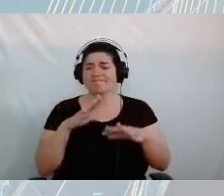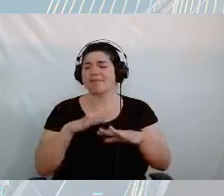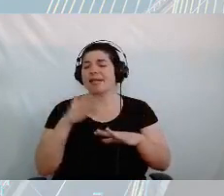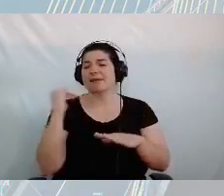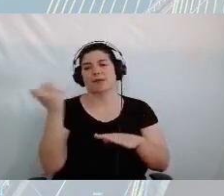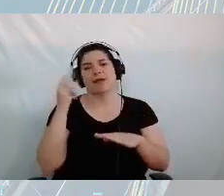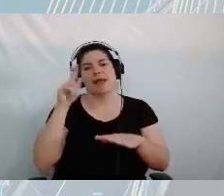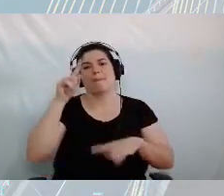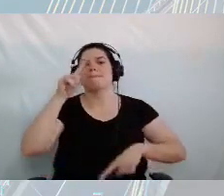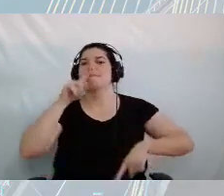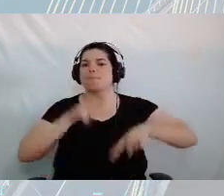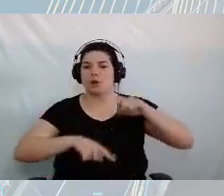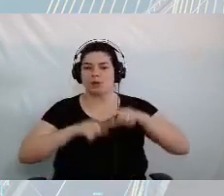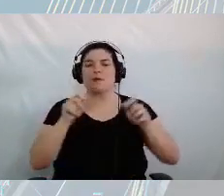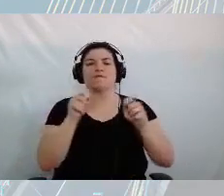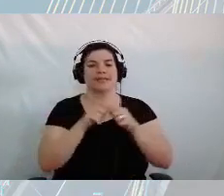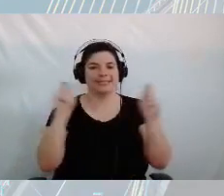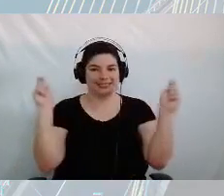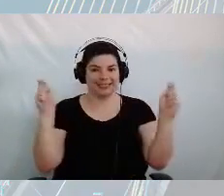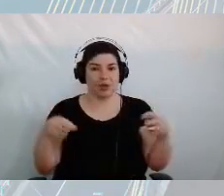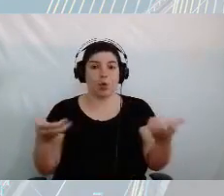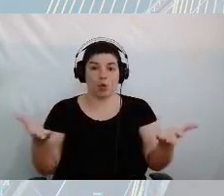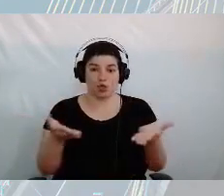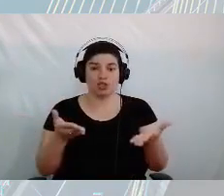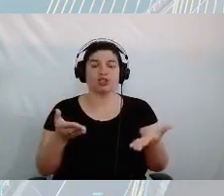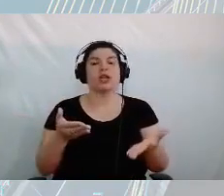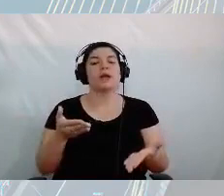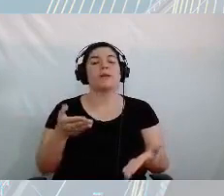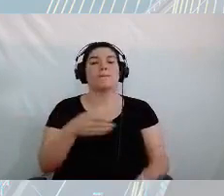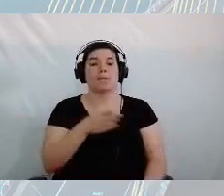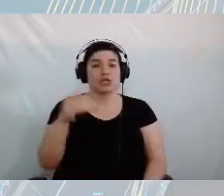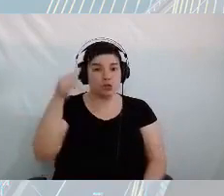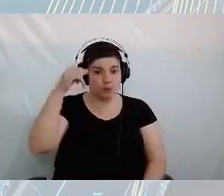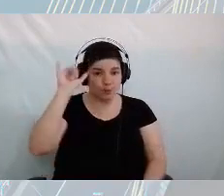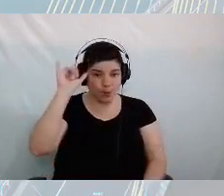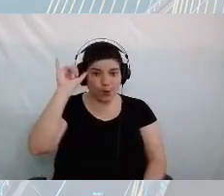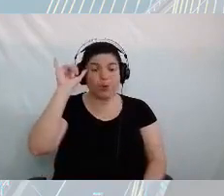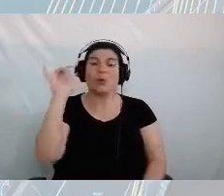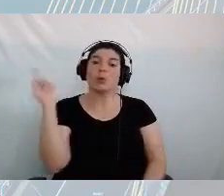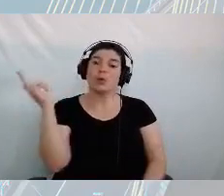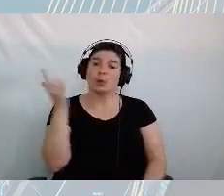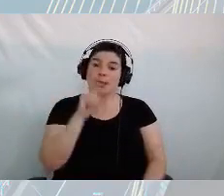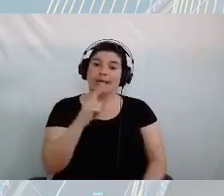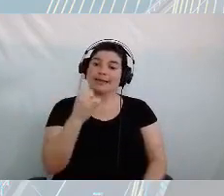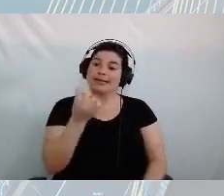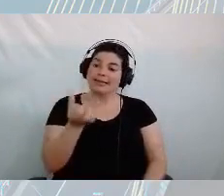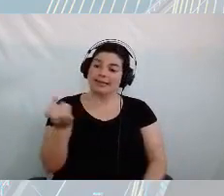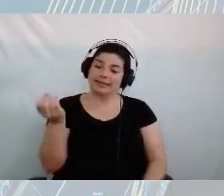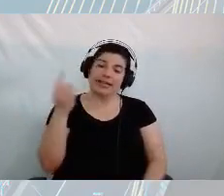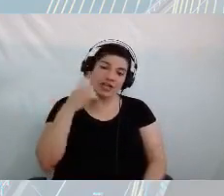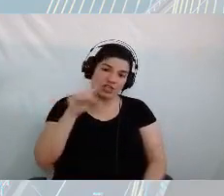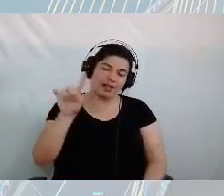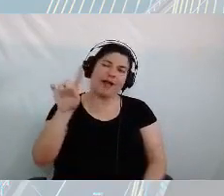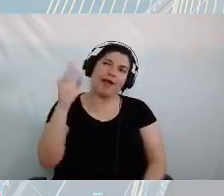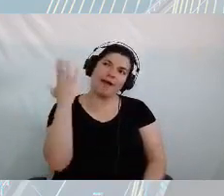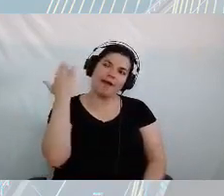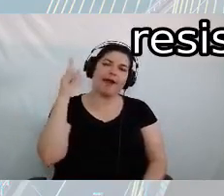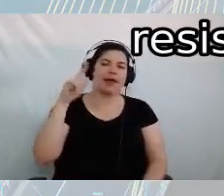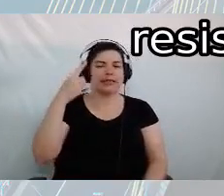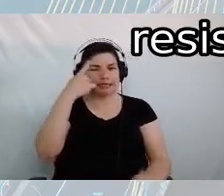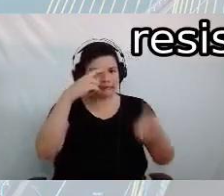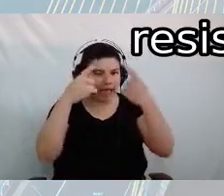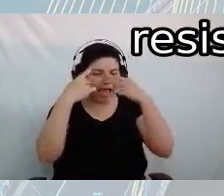produto em produção. Hoje, o Peixe-Boi Marinho começou 160 dias atrás, com uma ideia, muitas dúvidas,